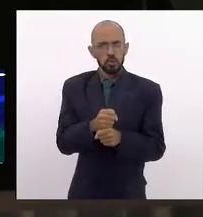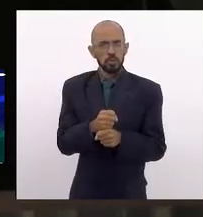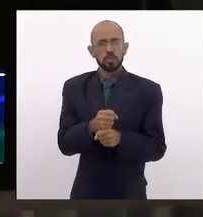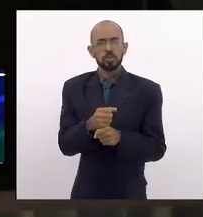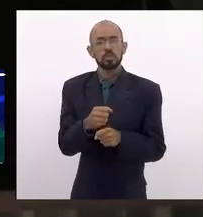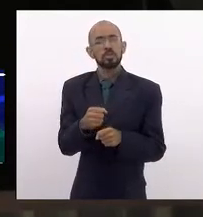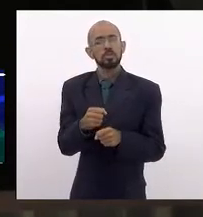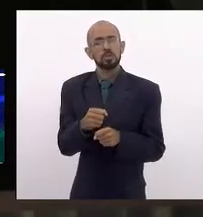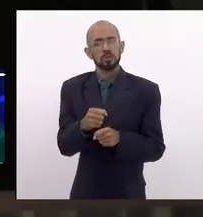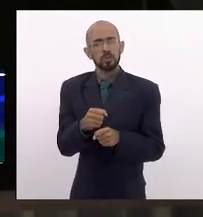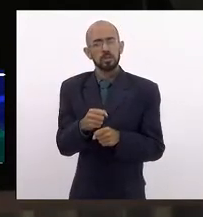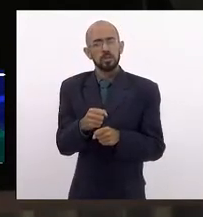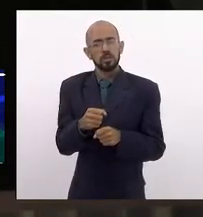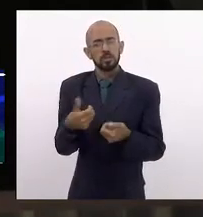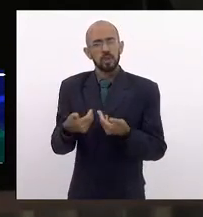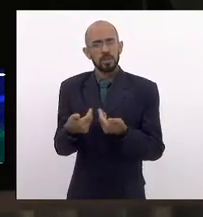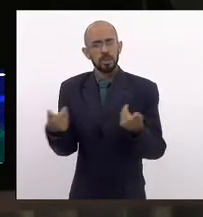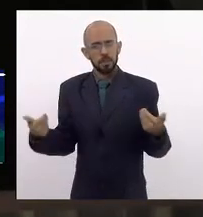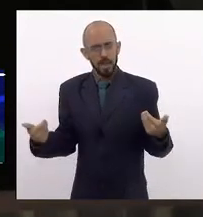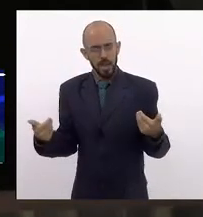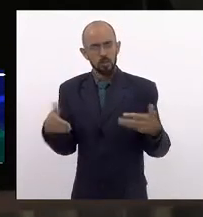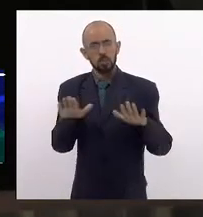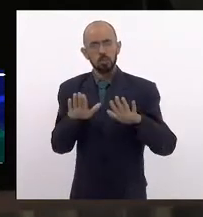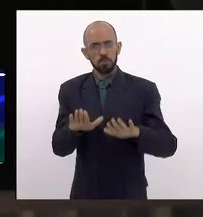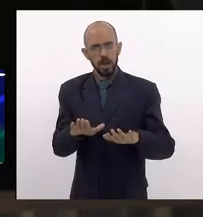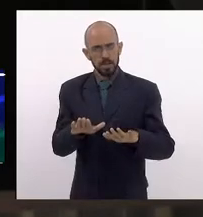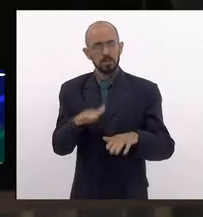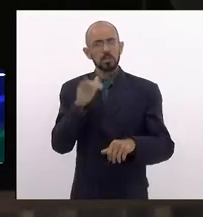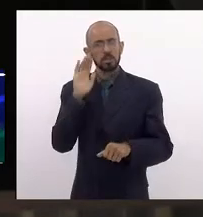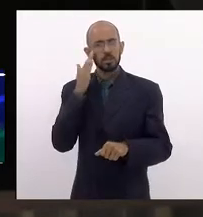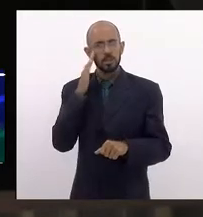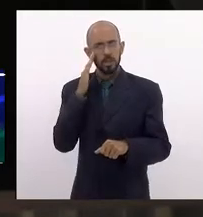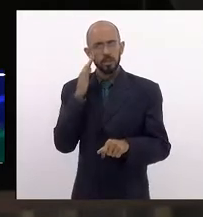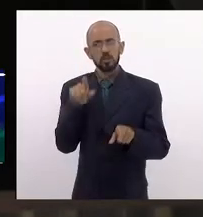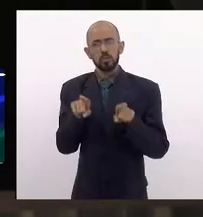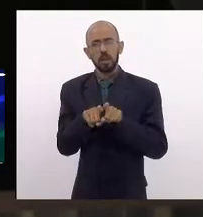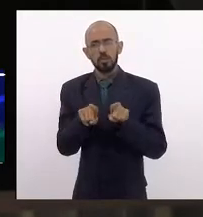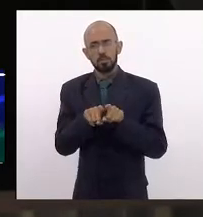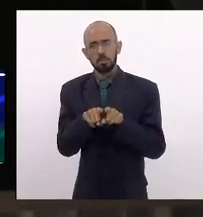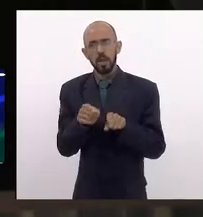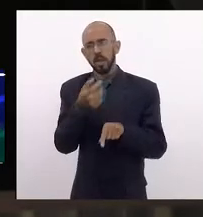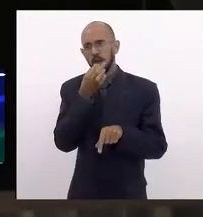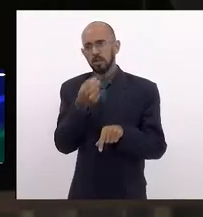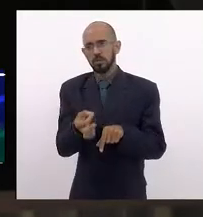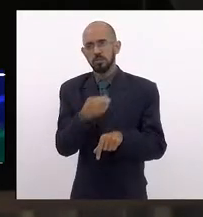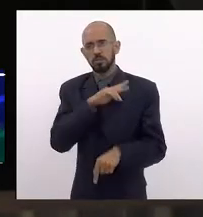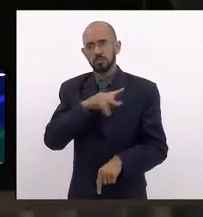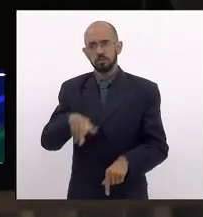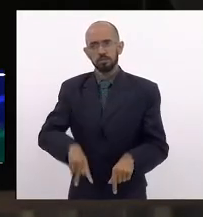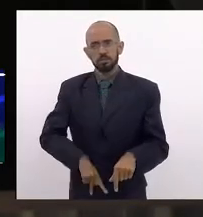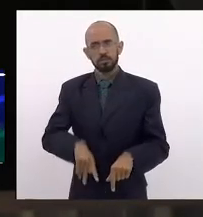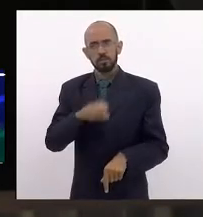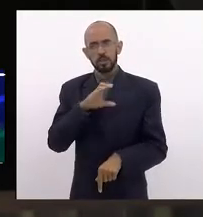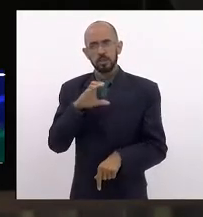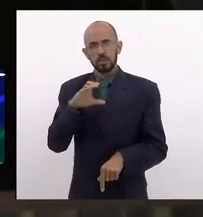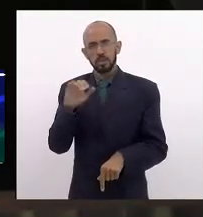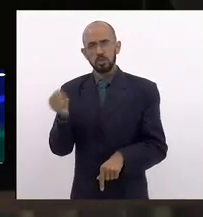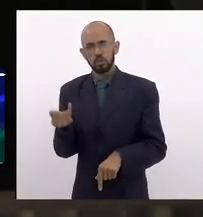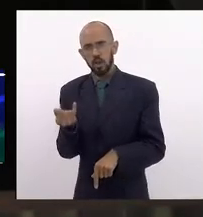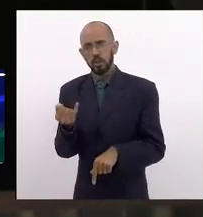estivessem separados mas entendo argumentação trazida pelo presidente da ccj